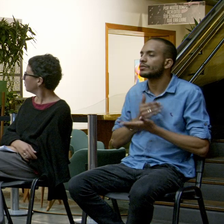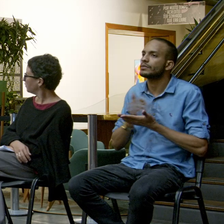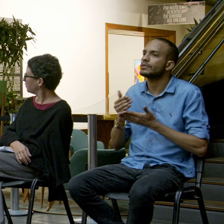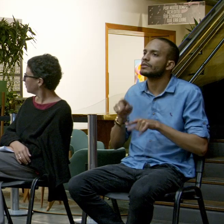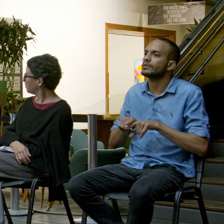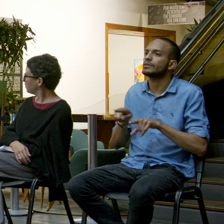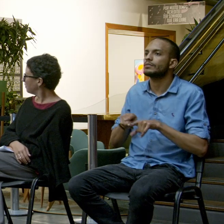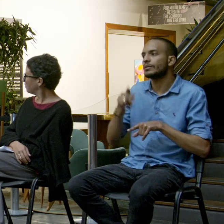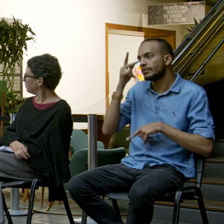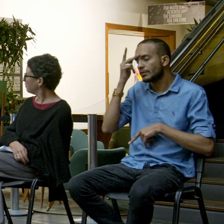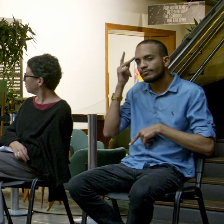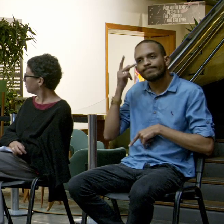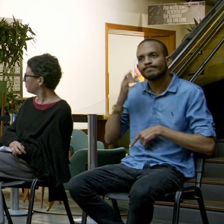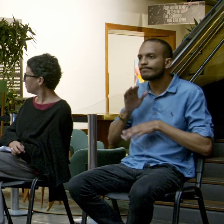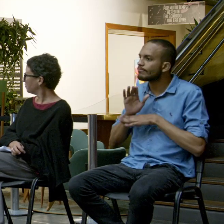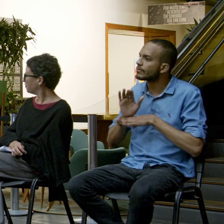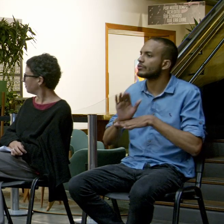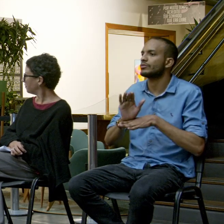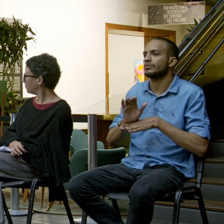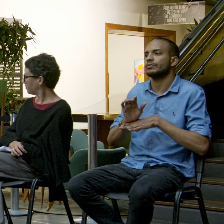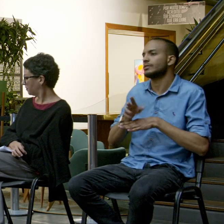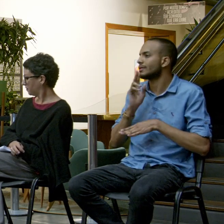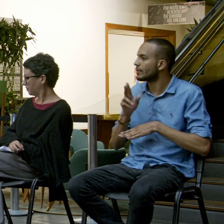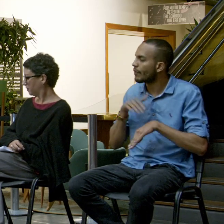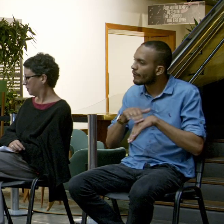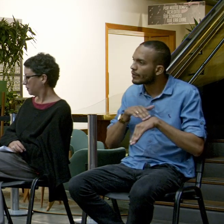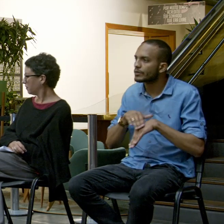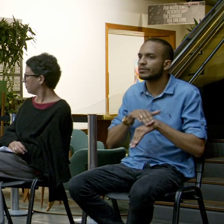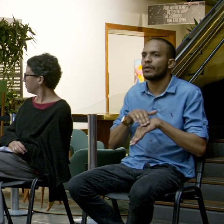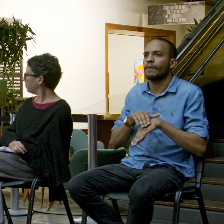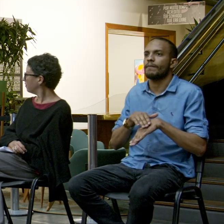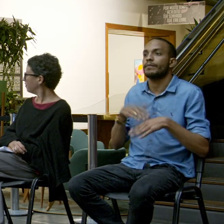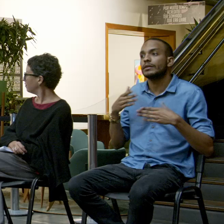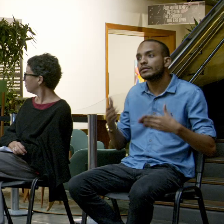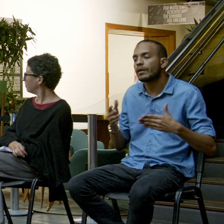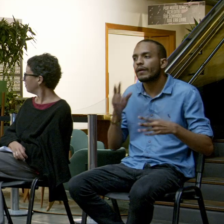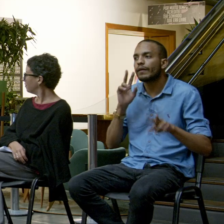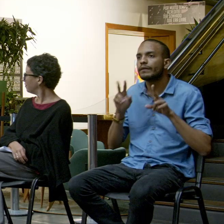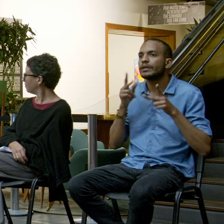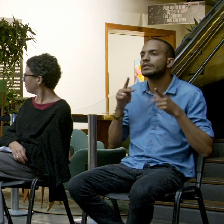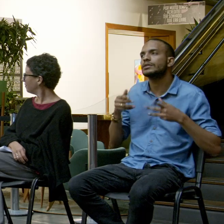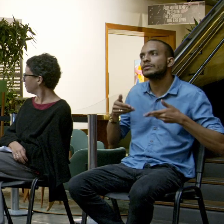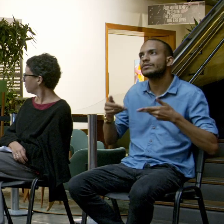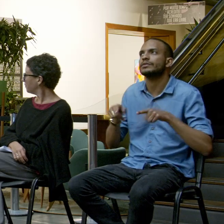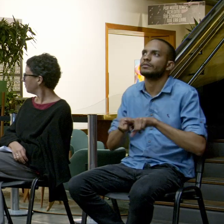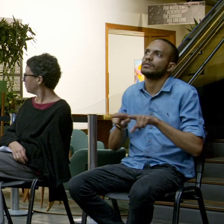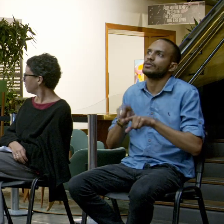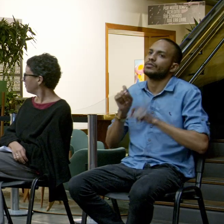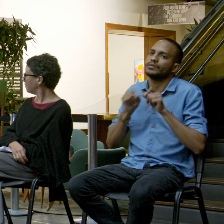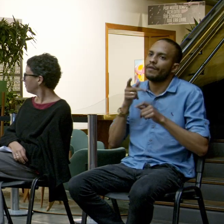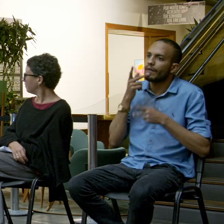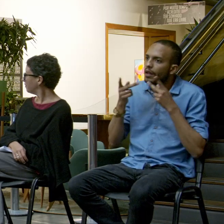a Ana é uma pessoa muito generosa e a gente sempre conversou muito. Então, quando veio esse convite, eu fiquei pensando um pouco sobre o